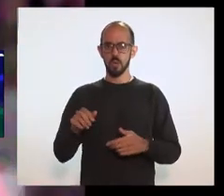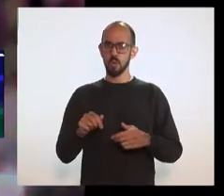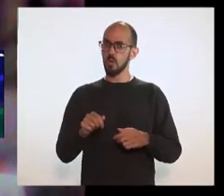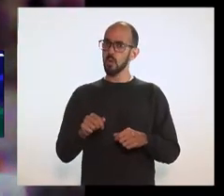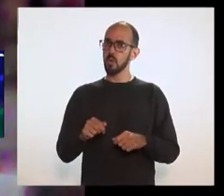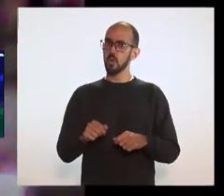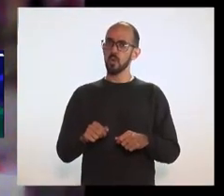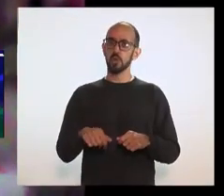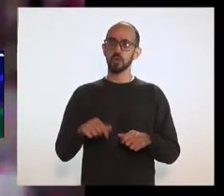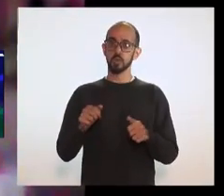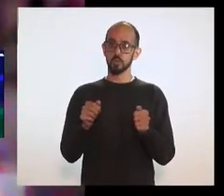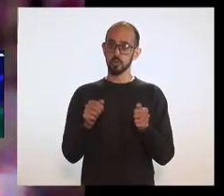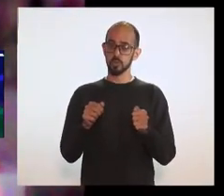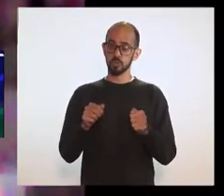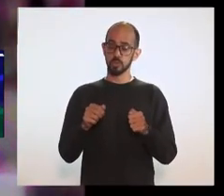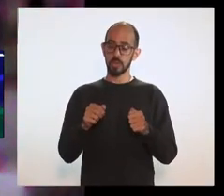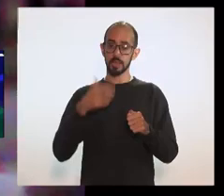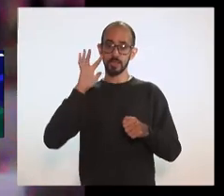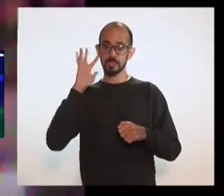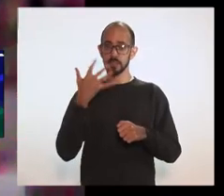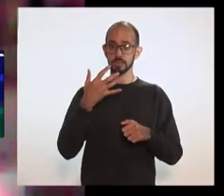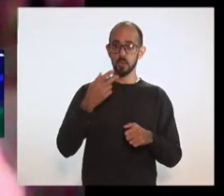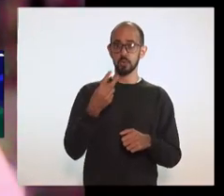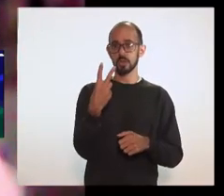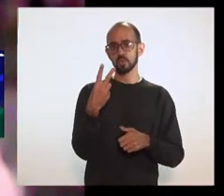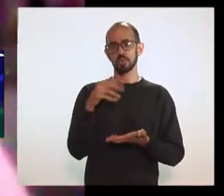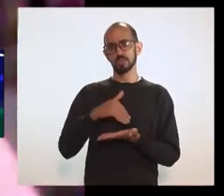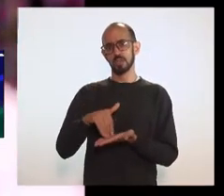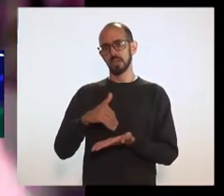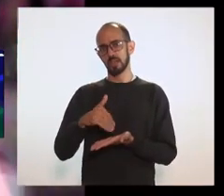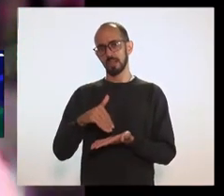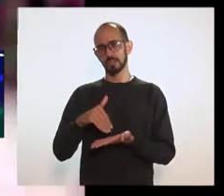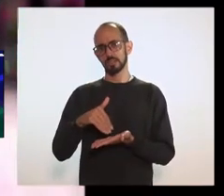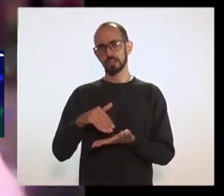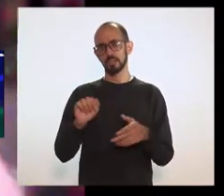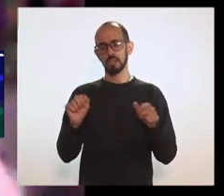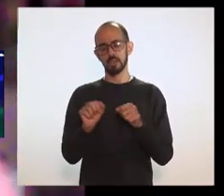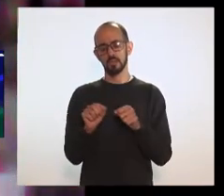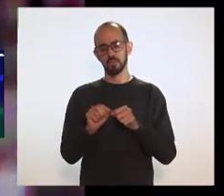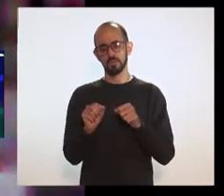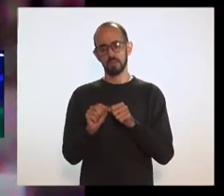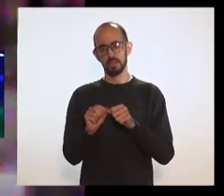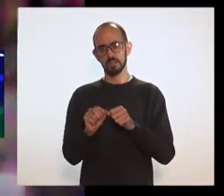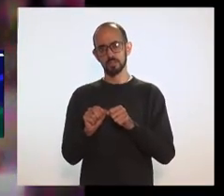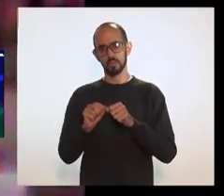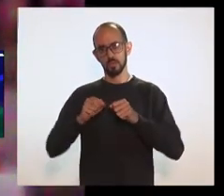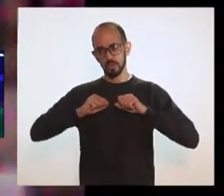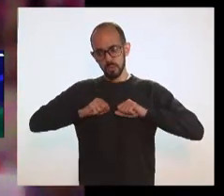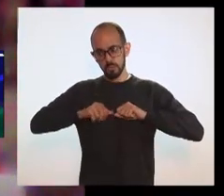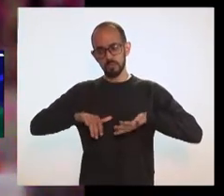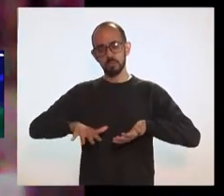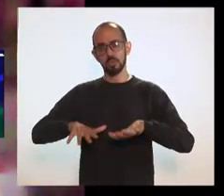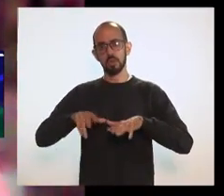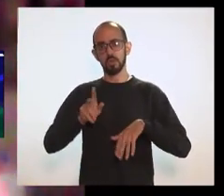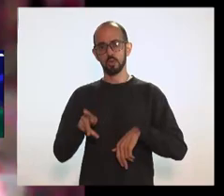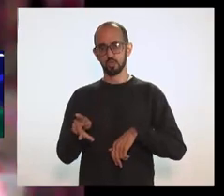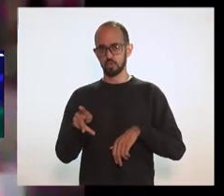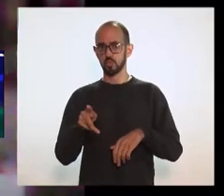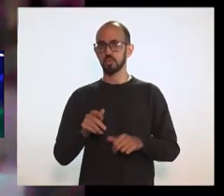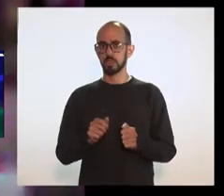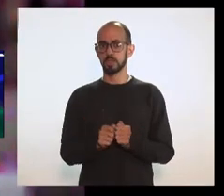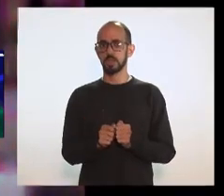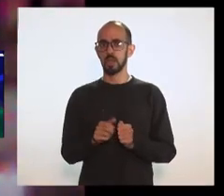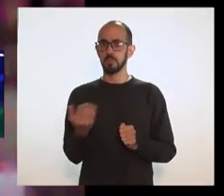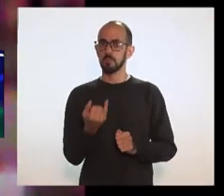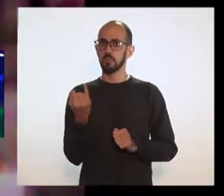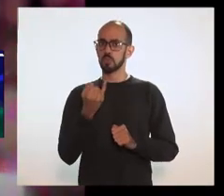duas secretarias e fazendo com que o contágio continue se alastrando nas escolas? É importante que a população do Rio